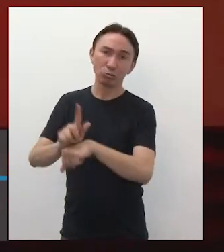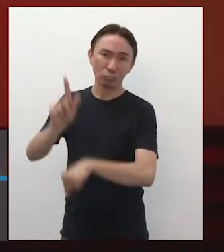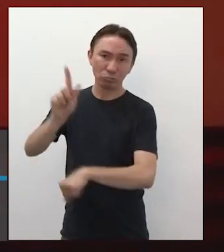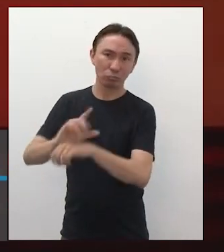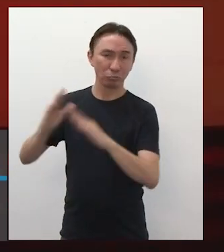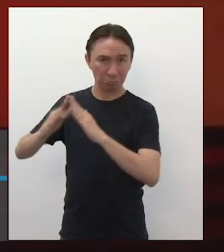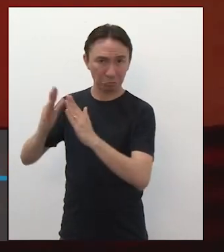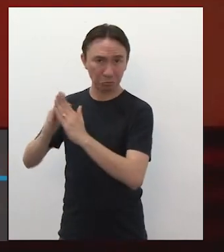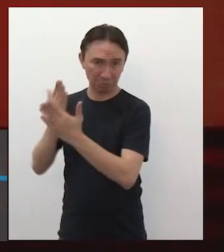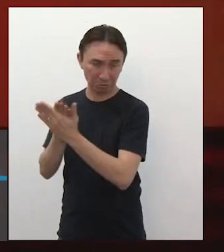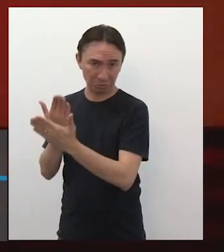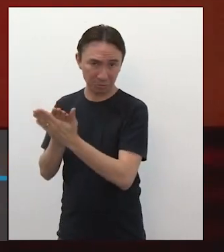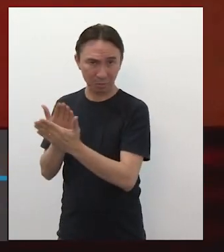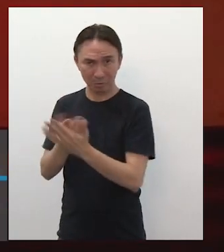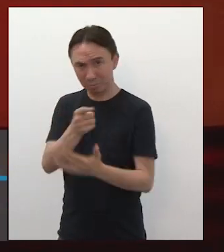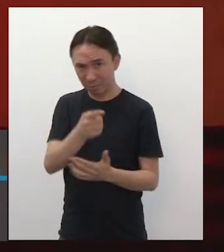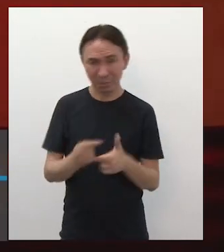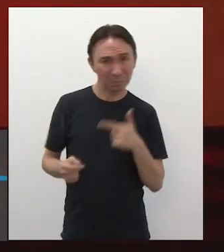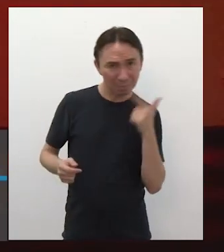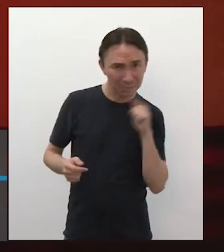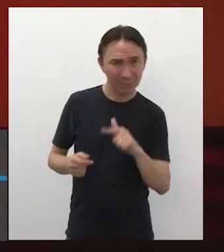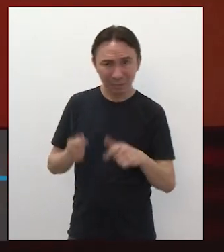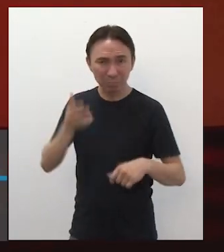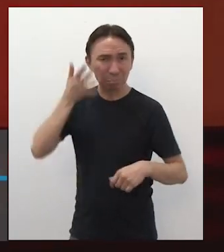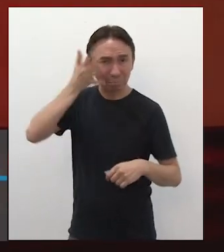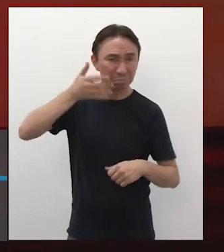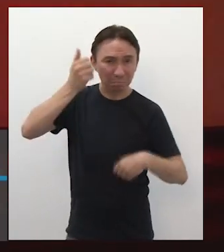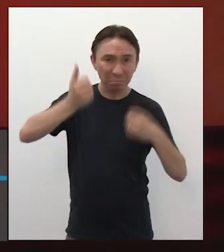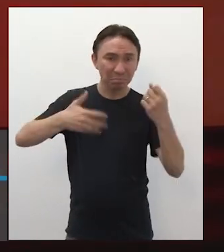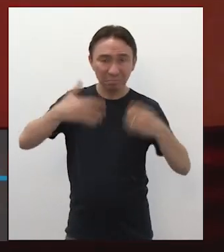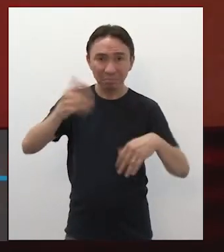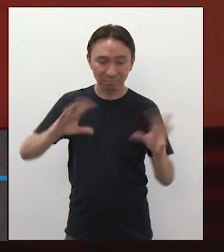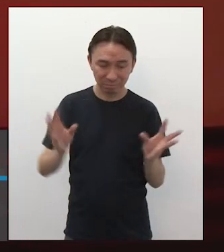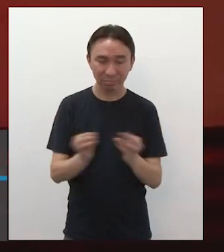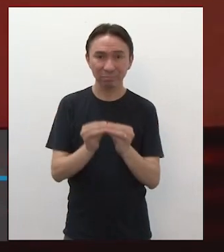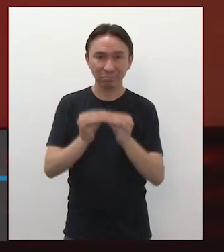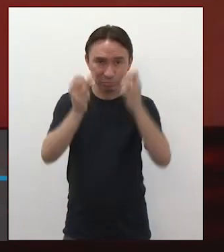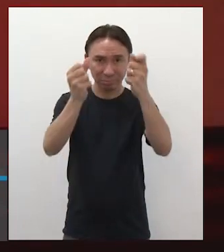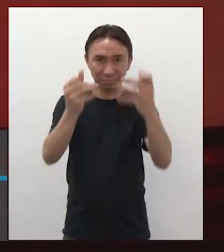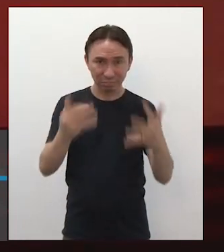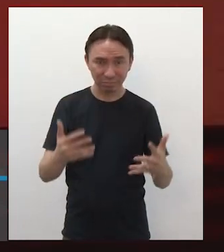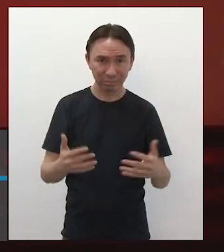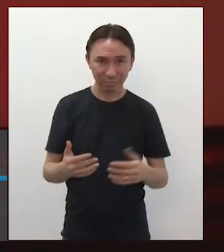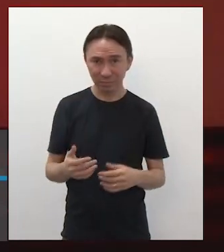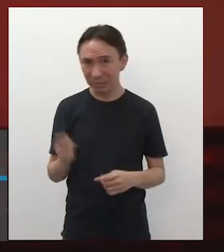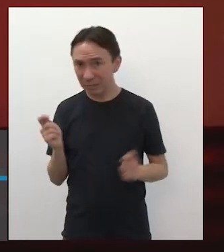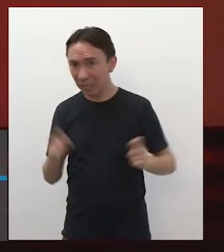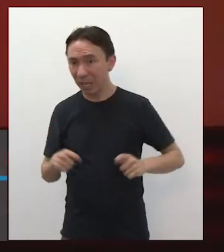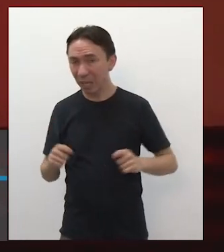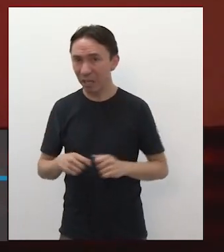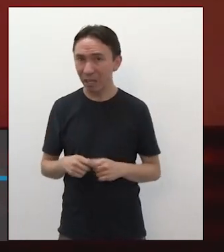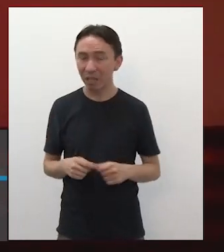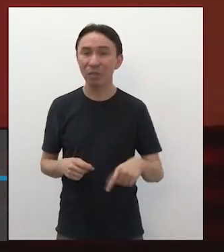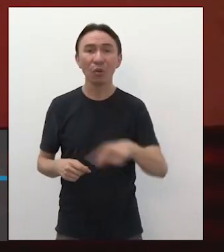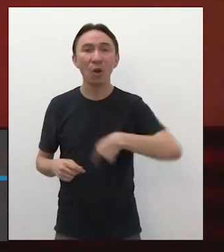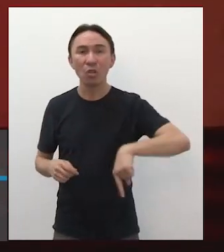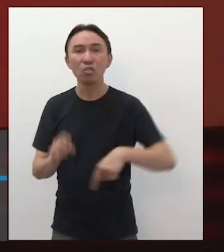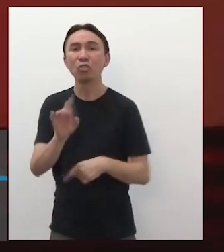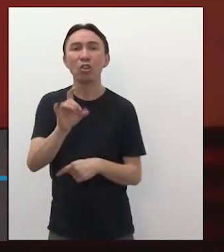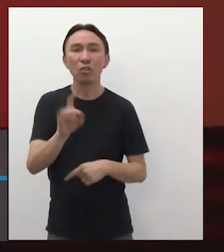improviso, você conseguiria deixar uma mensagem aqui? Nós estamos falando não só para professor e